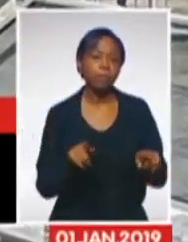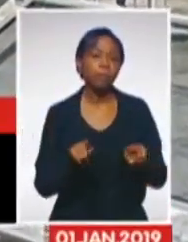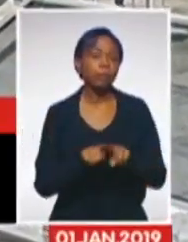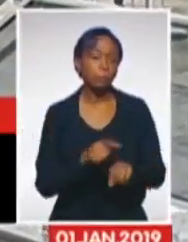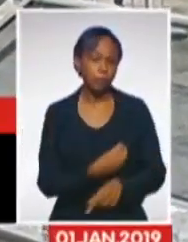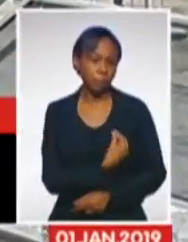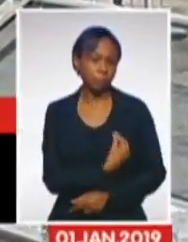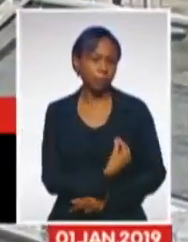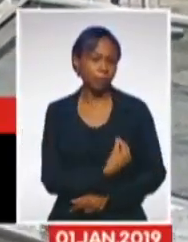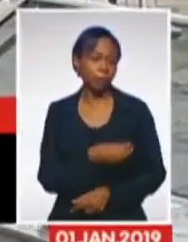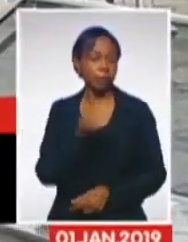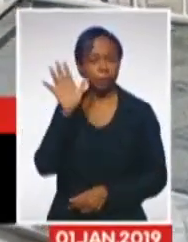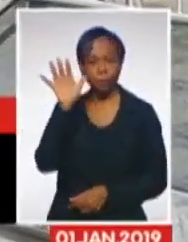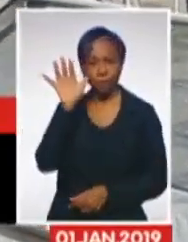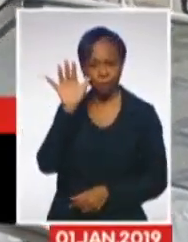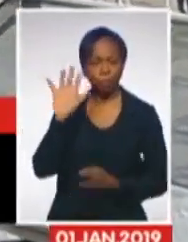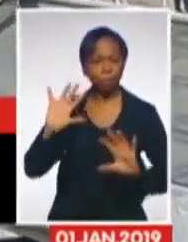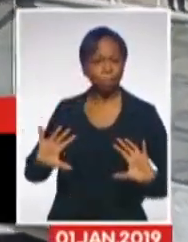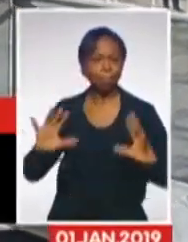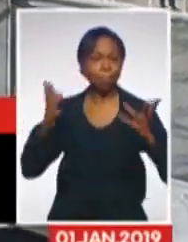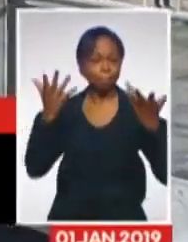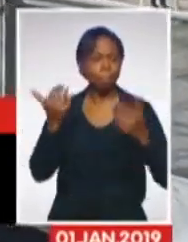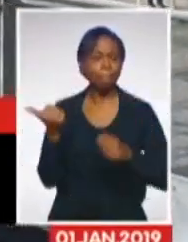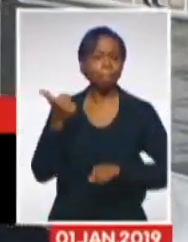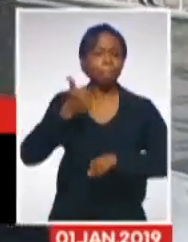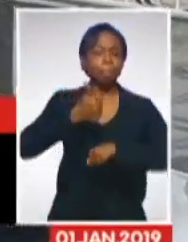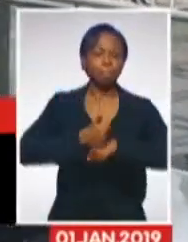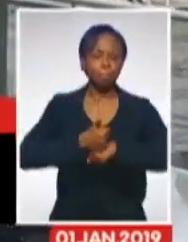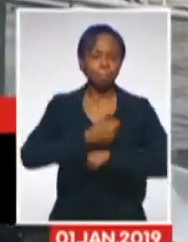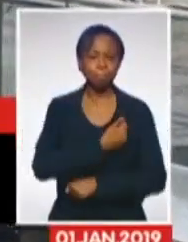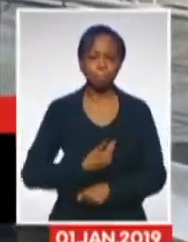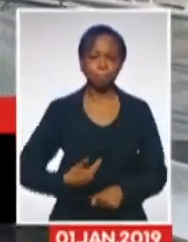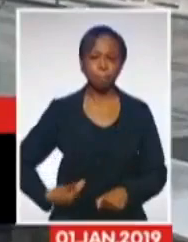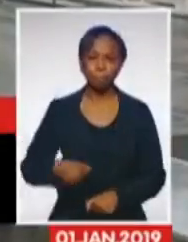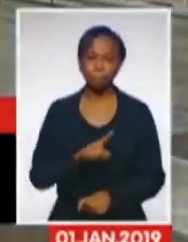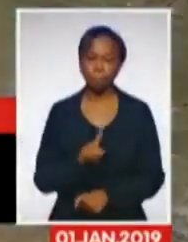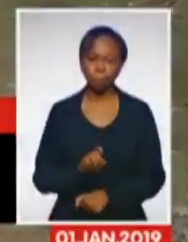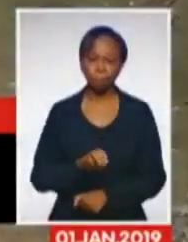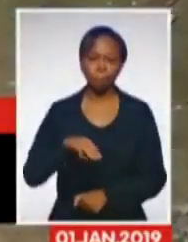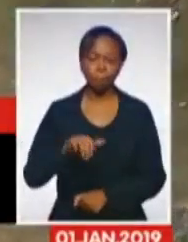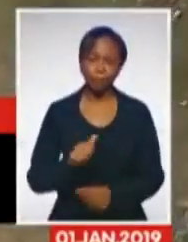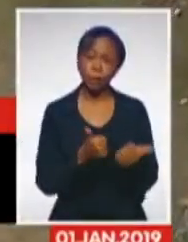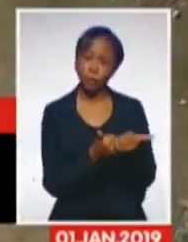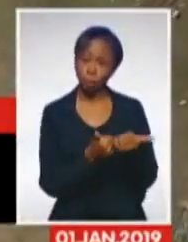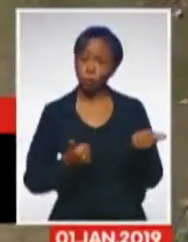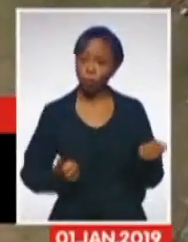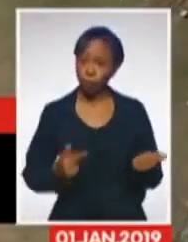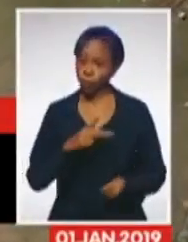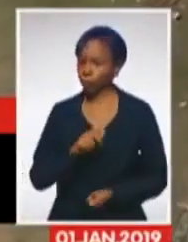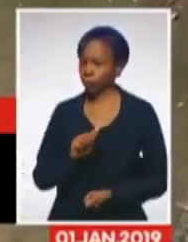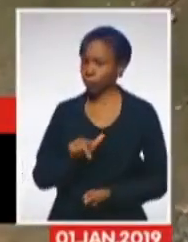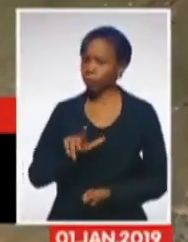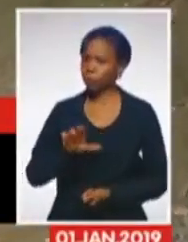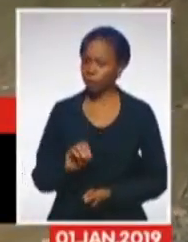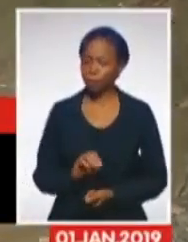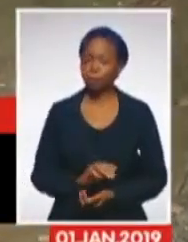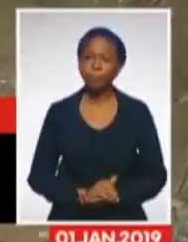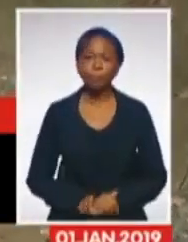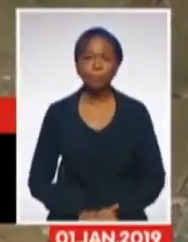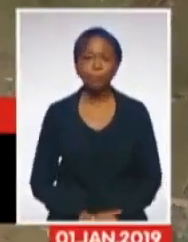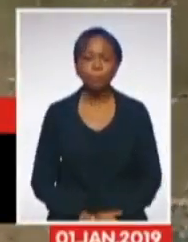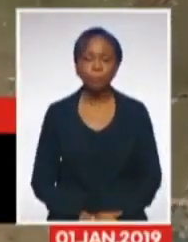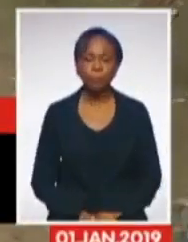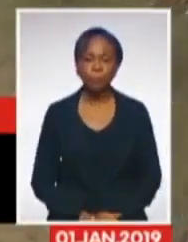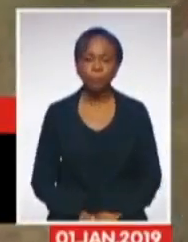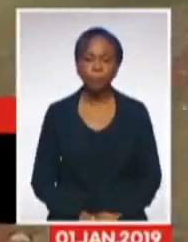aqui para acompanhar a cerimônia de posse do governador Romeu Zema e de seu vice, Paulo Brandt. Agora são 9 horas e 52 minutos. A gente